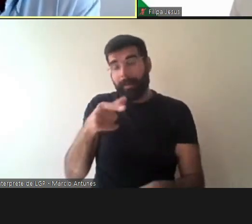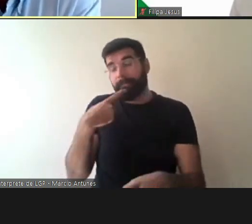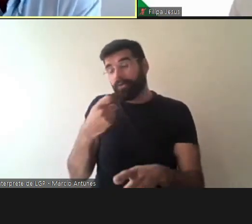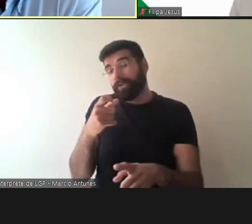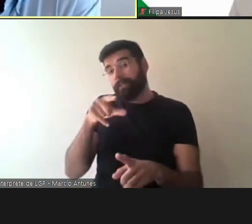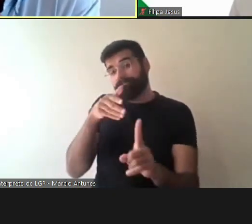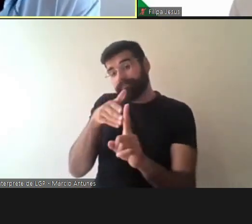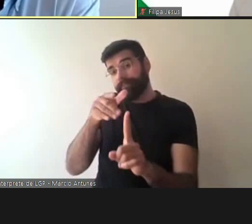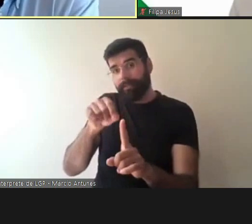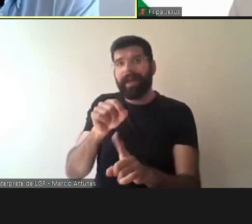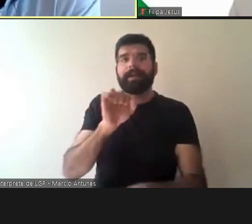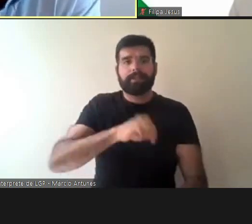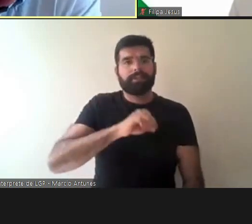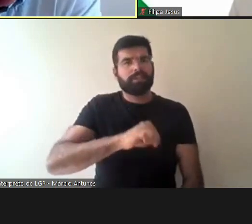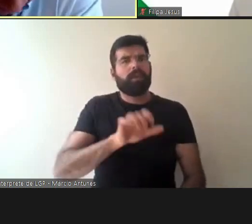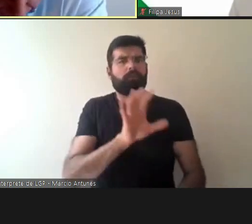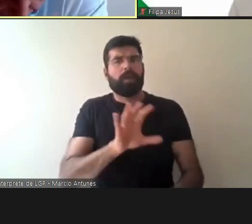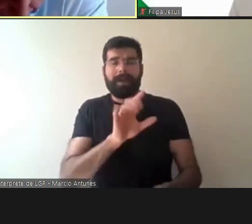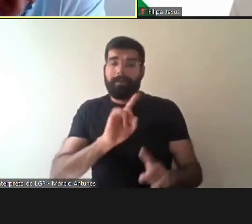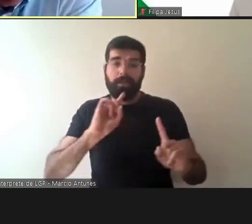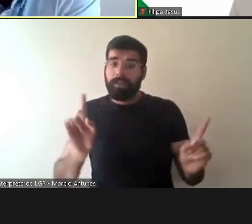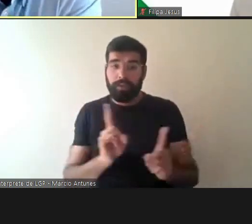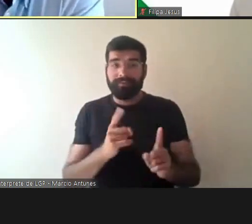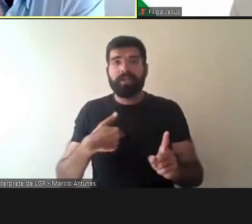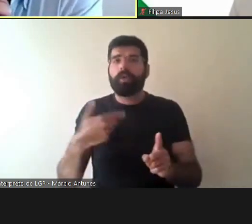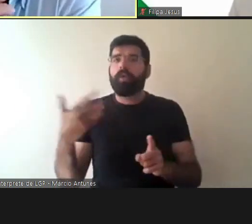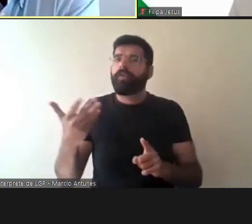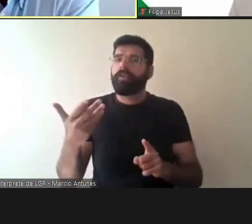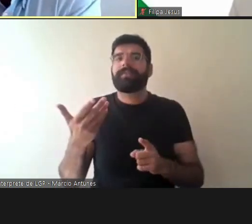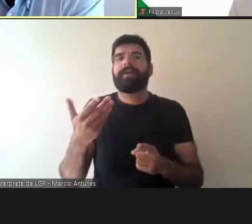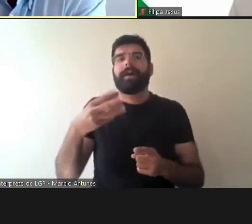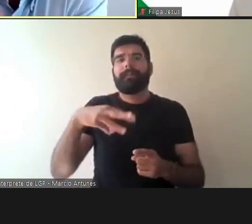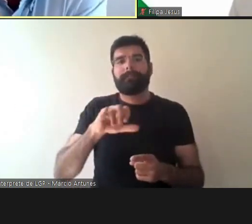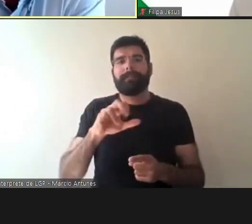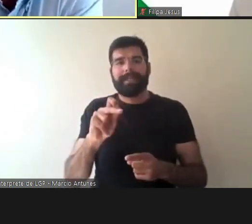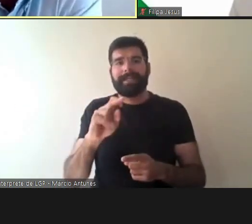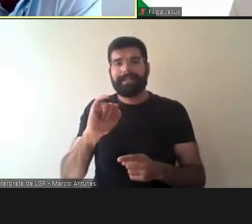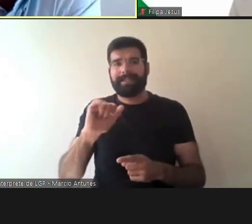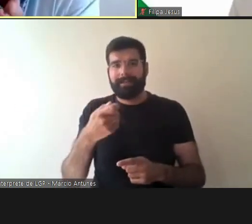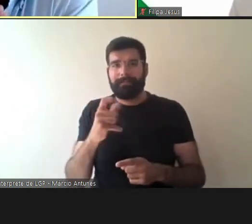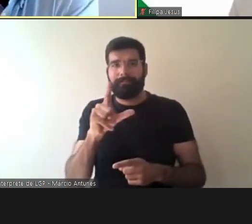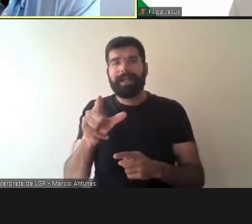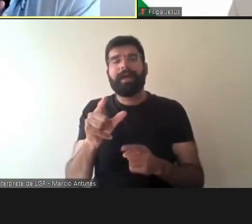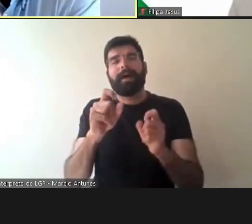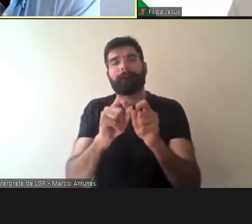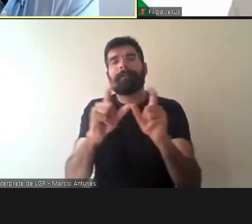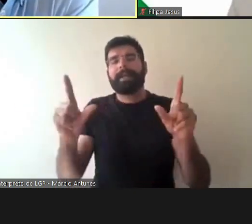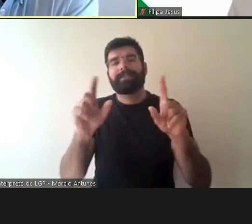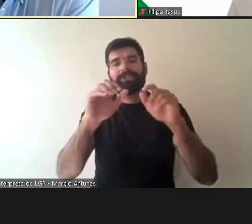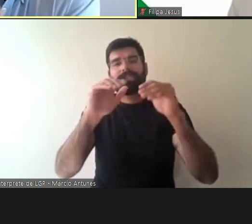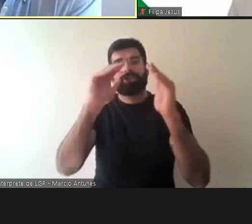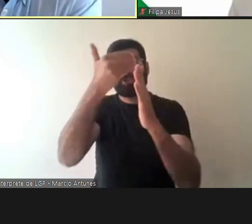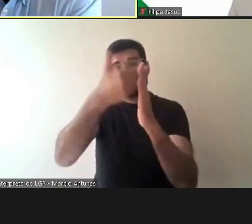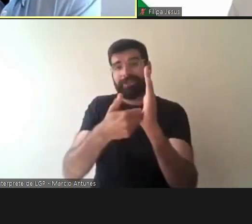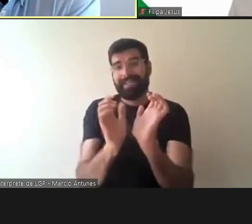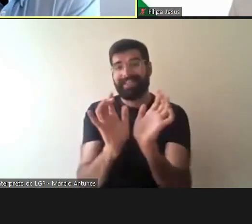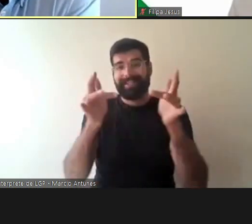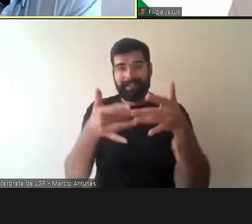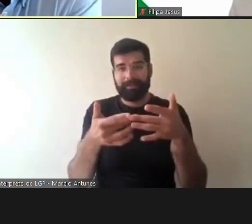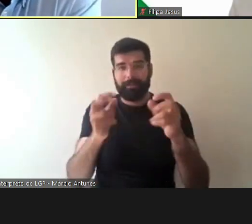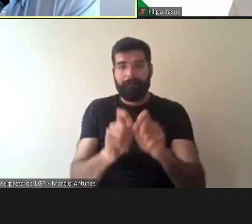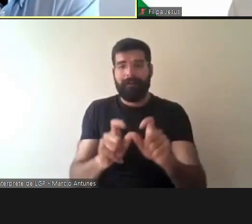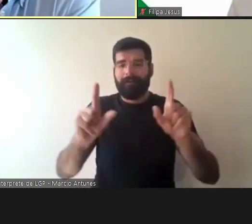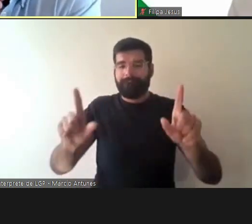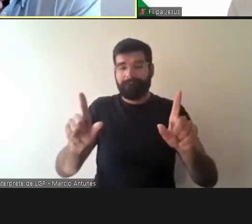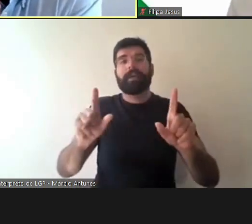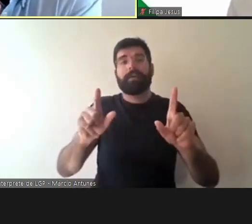E de uma forma telegráfica, eu convidava a Maria Isabel Figueiredo a visitar a nossa página da Fundação, onde exatamente uma das áreas, e